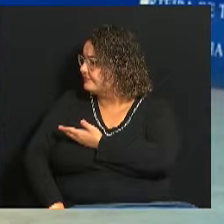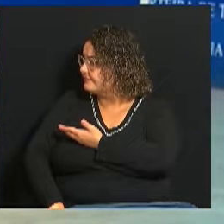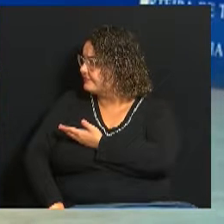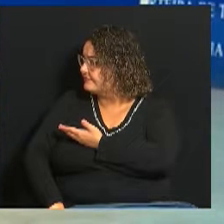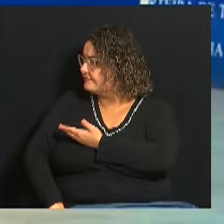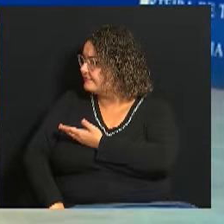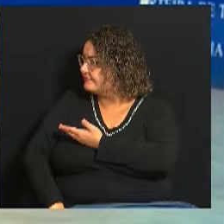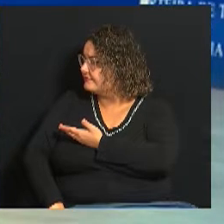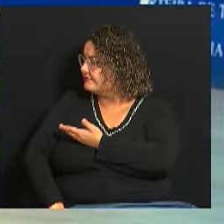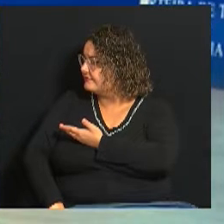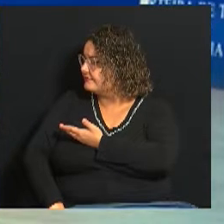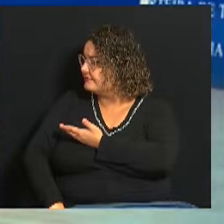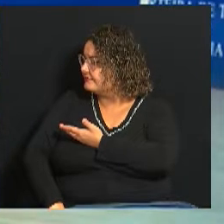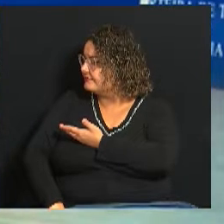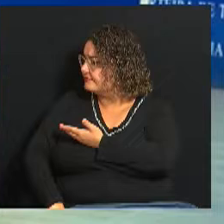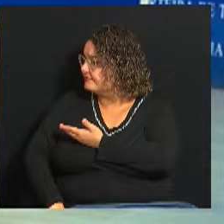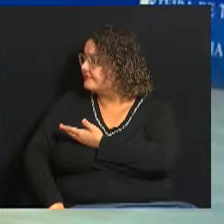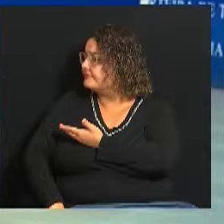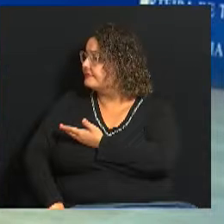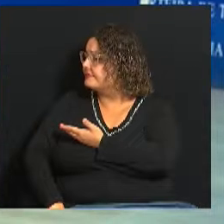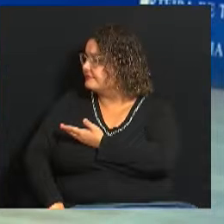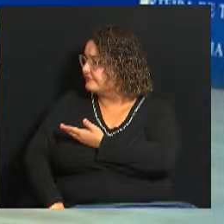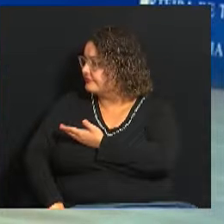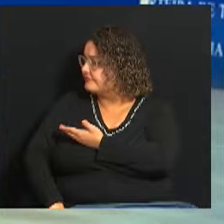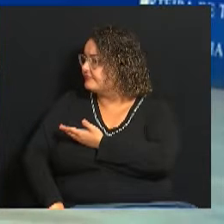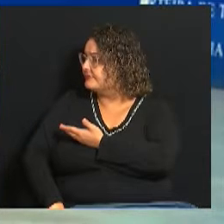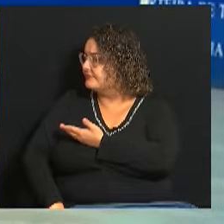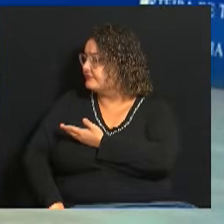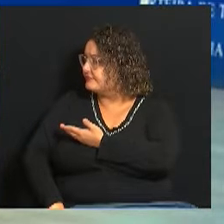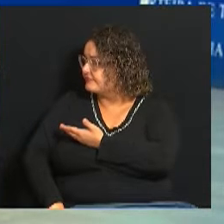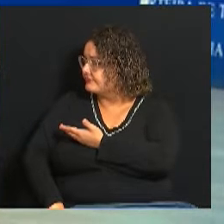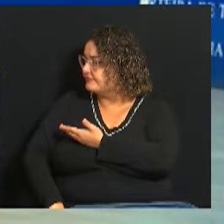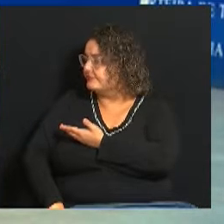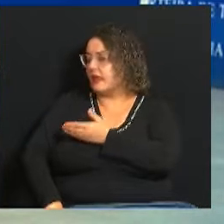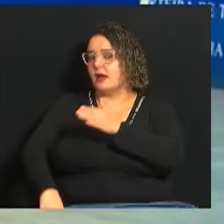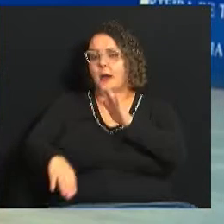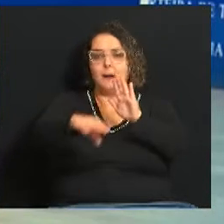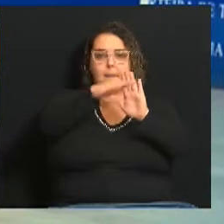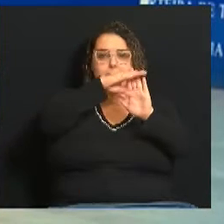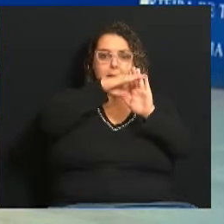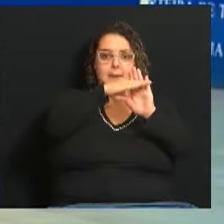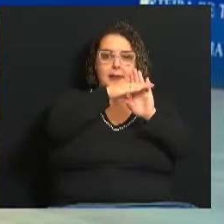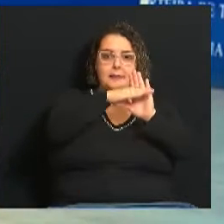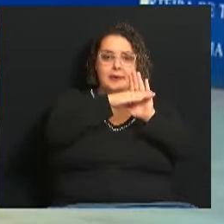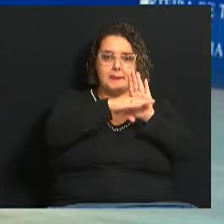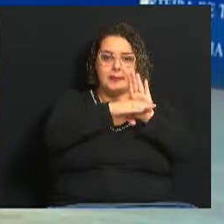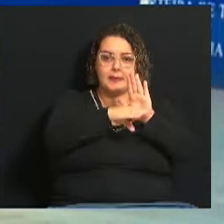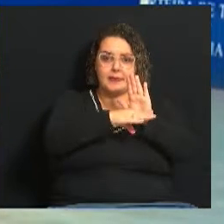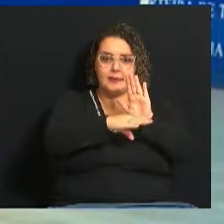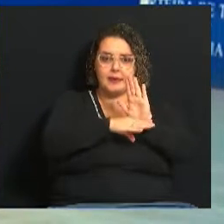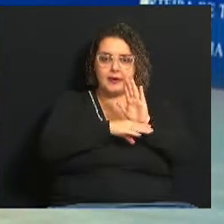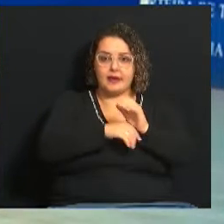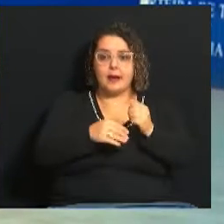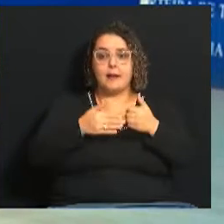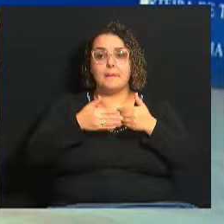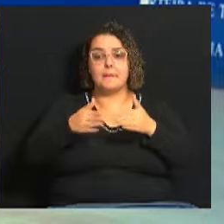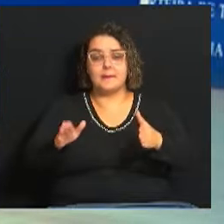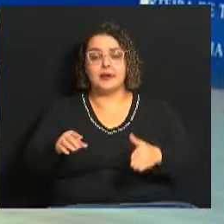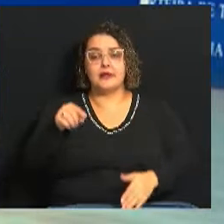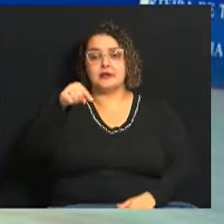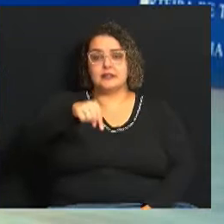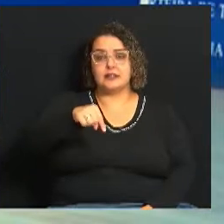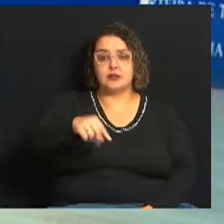costureira, costureira de máquina reta industrial, costureiro de roupas para confecção em série,